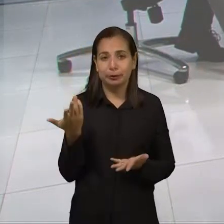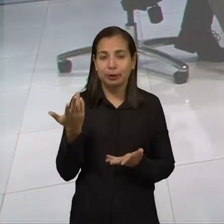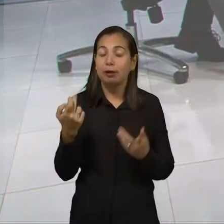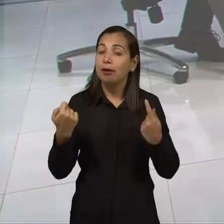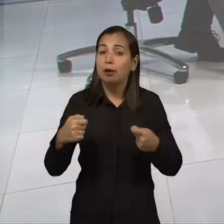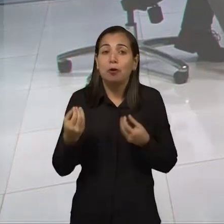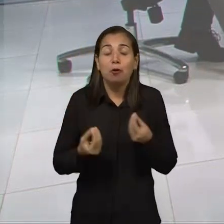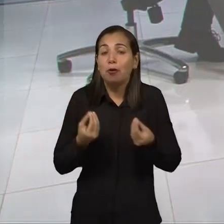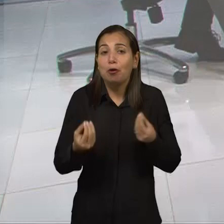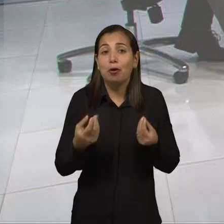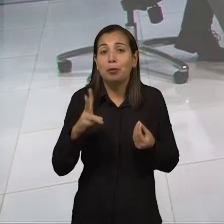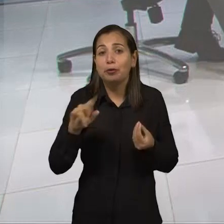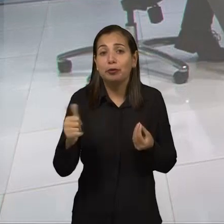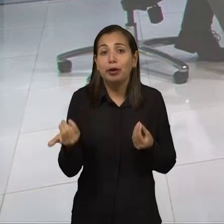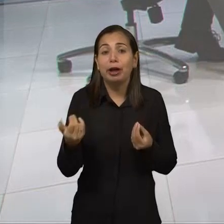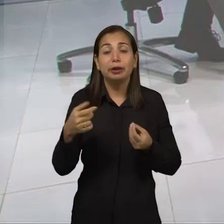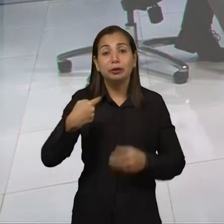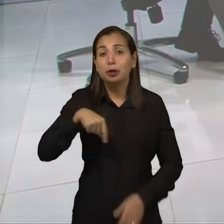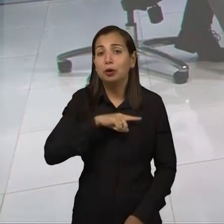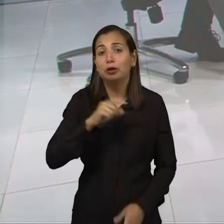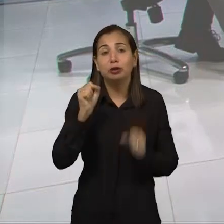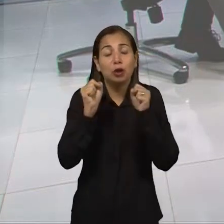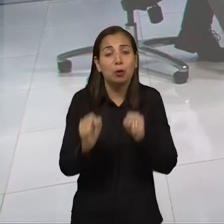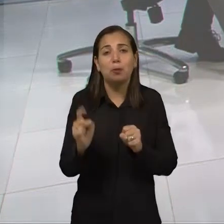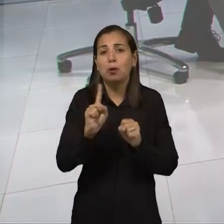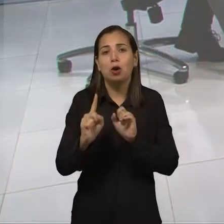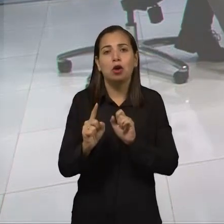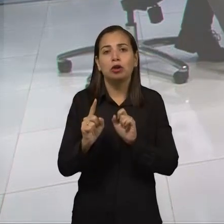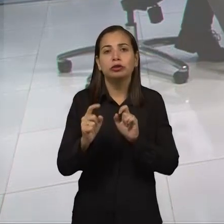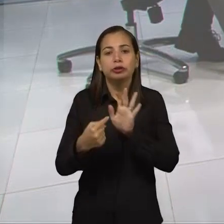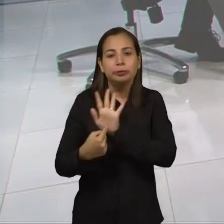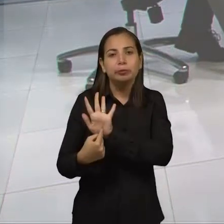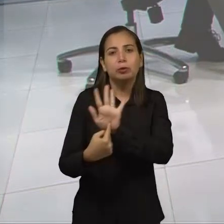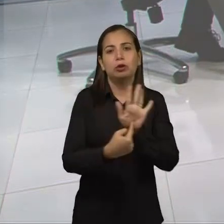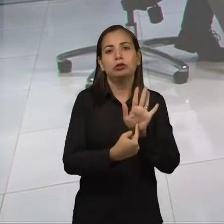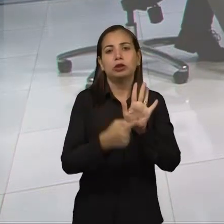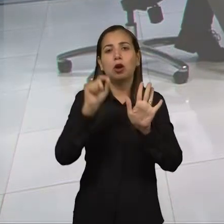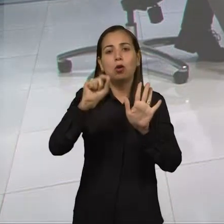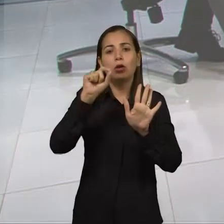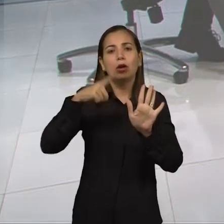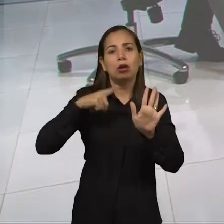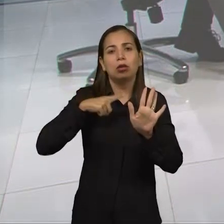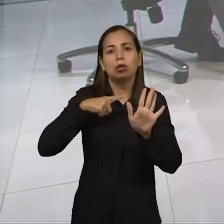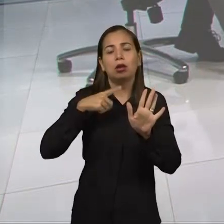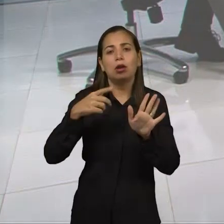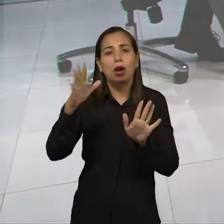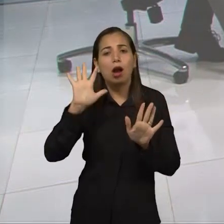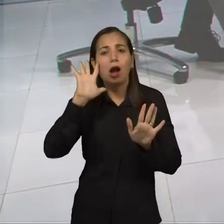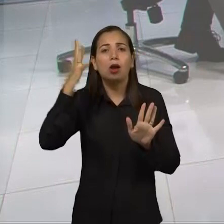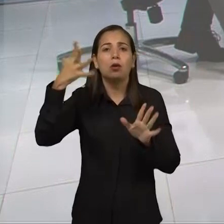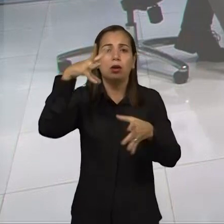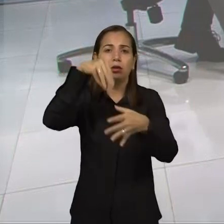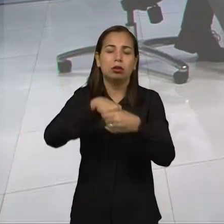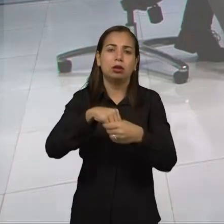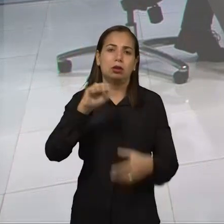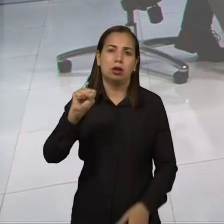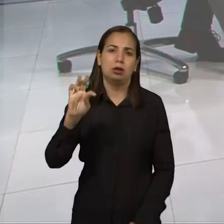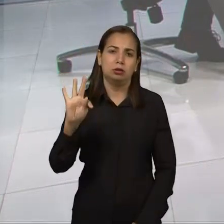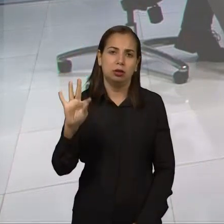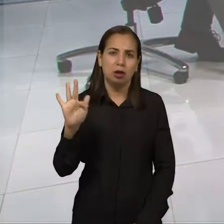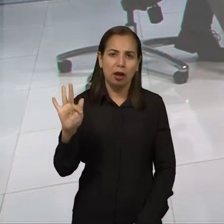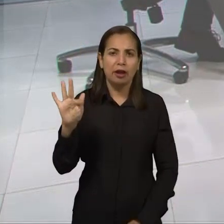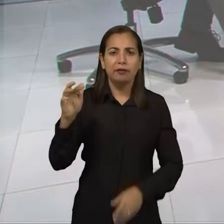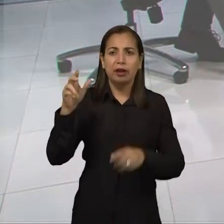isso? Não se pode permitir mais essas transmissões ao vivo do Supremo Tribunal Federal. Tem que acabar com isso. O próximo